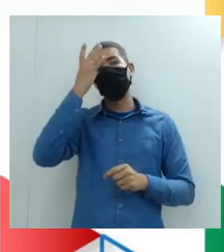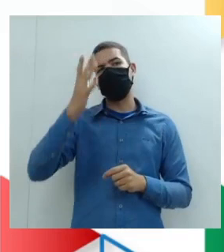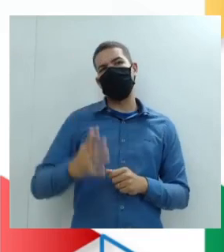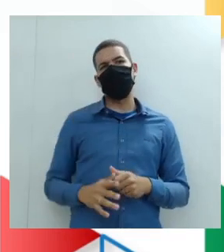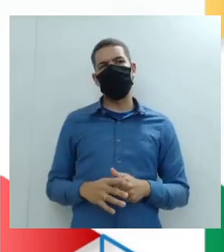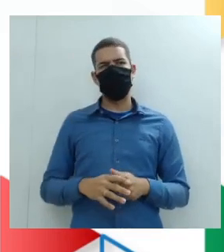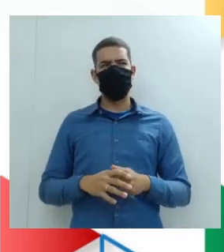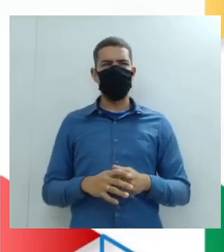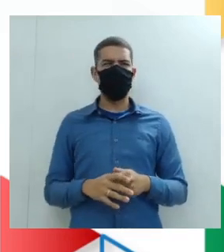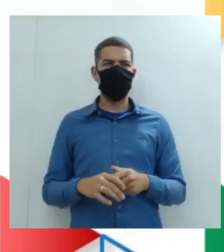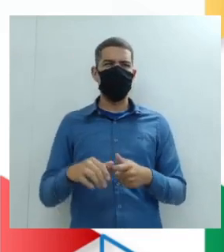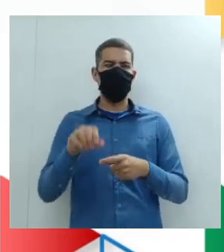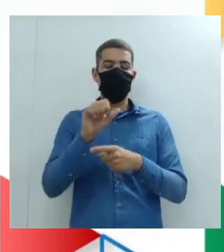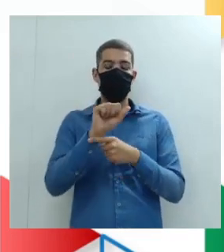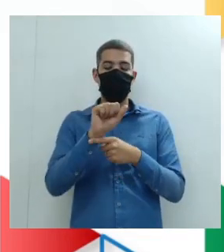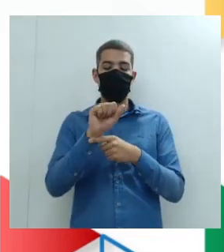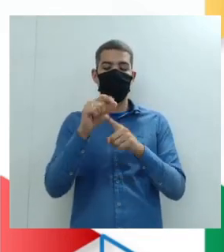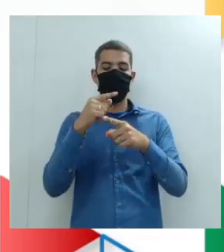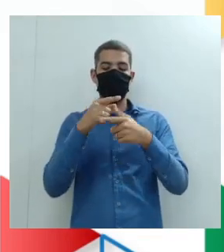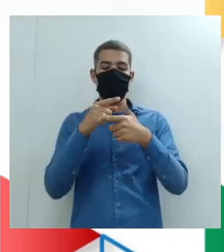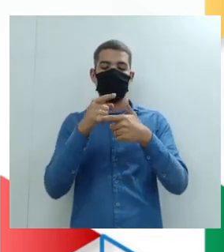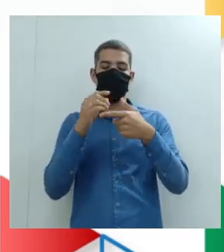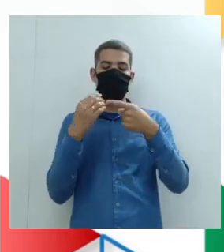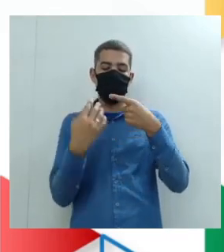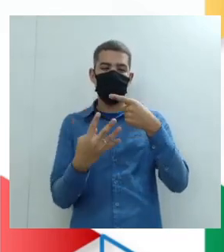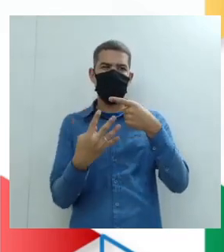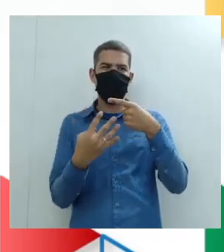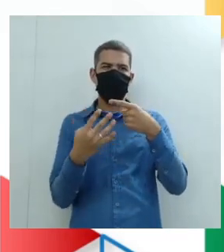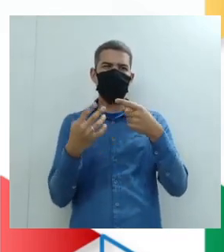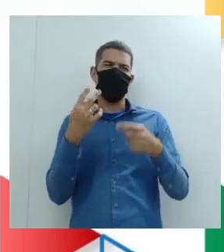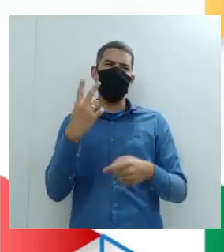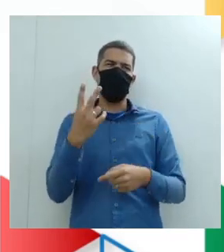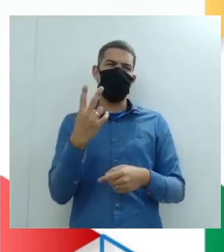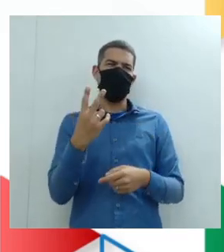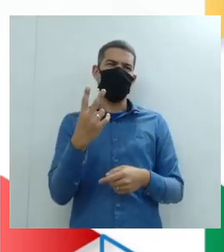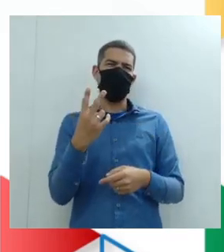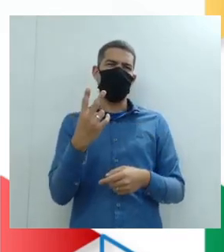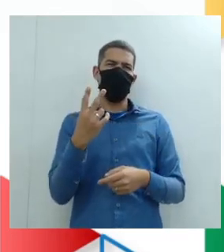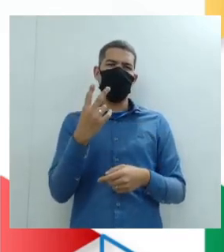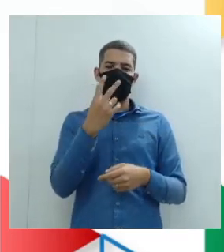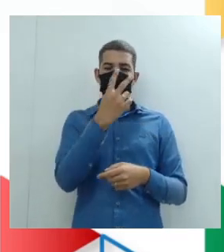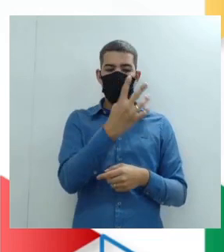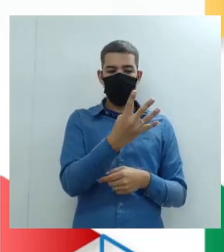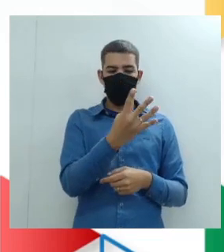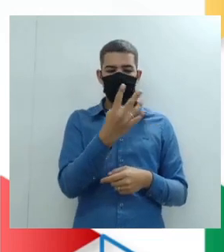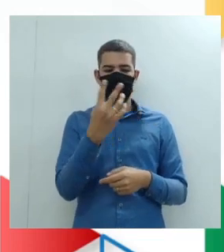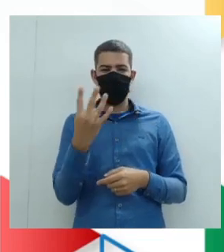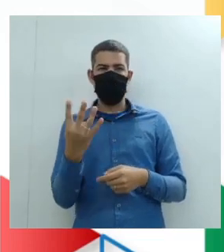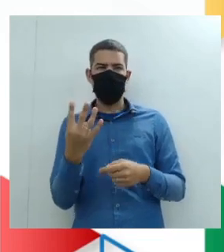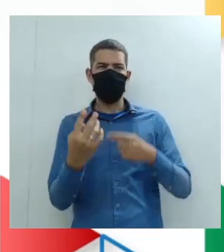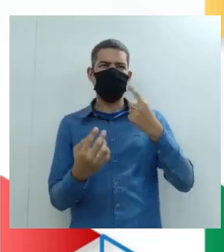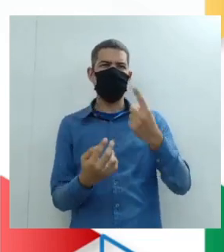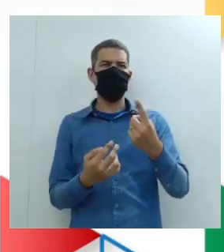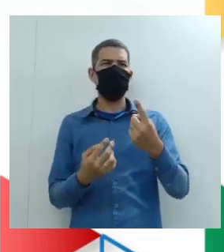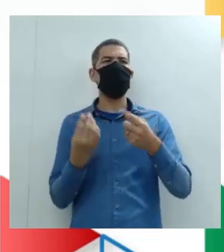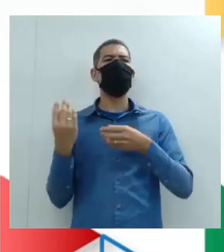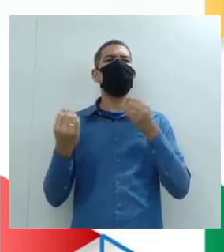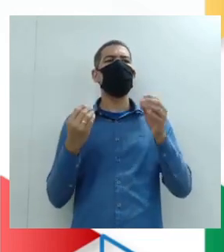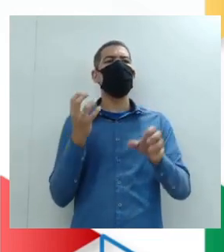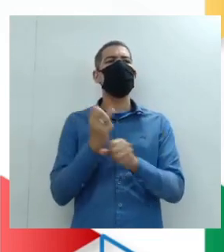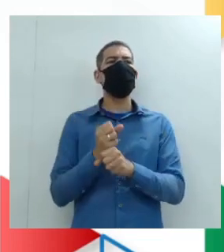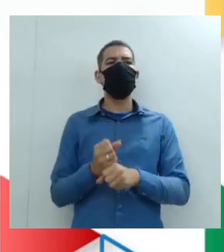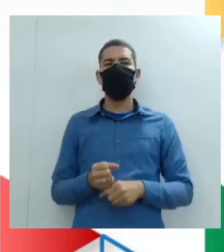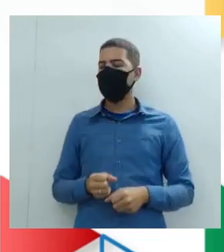8 dividido por 4 dá 2. E 4 dividido por 4 dá 1. Olha como vai ficar mais